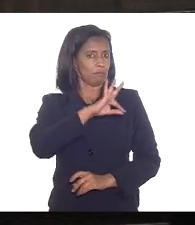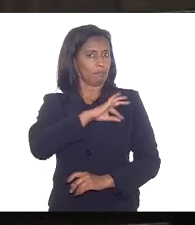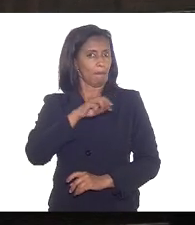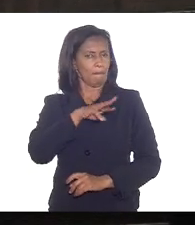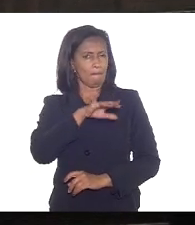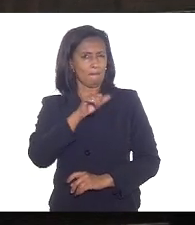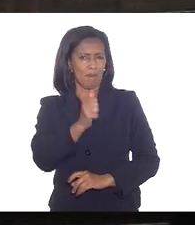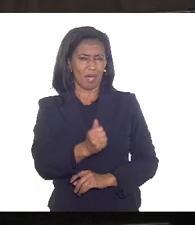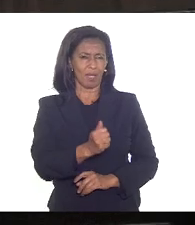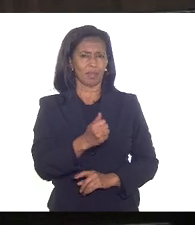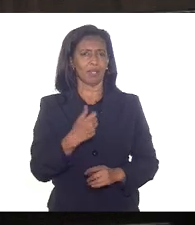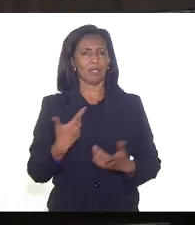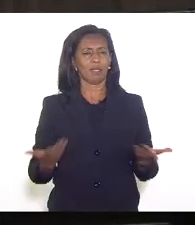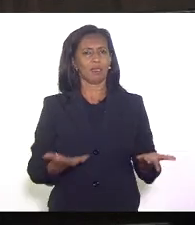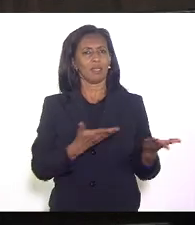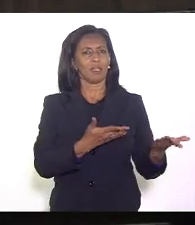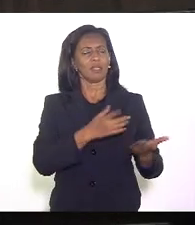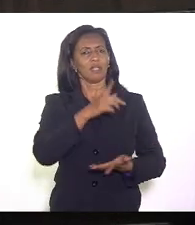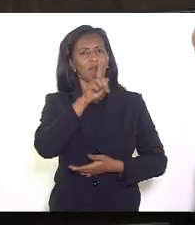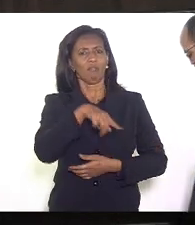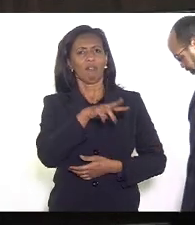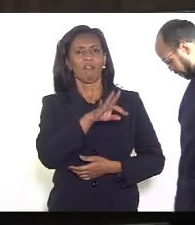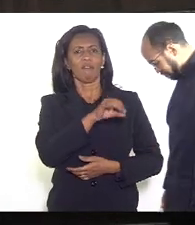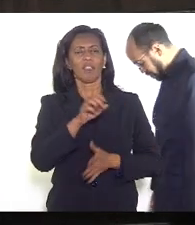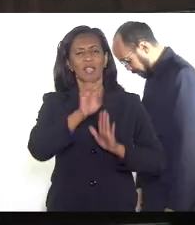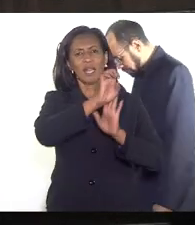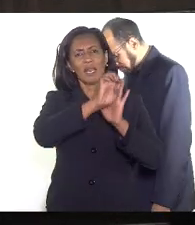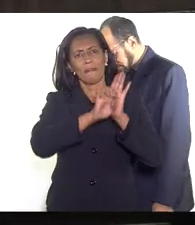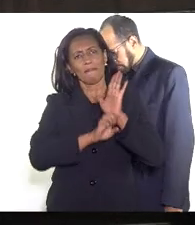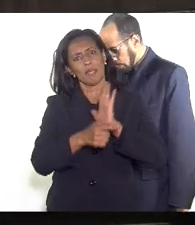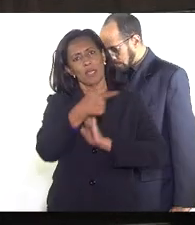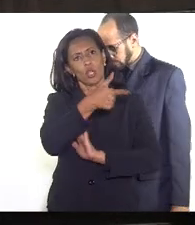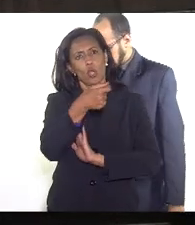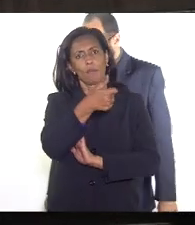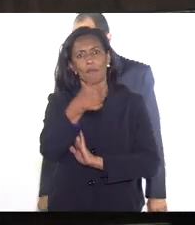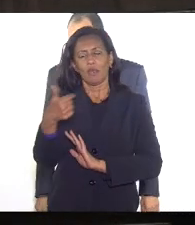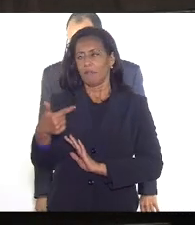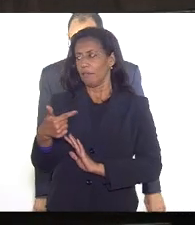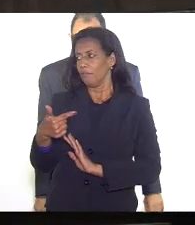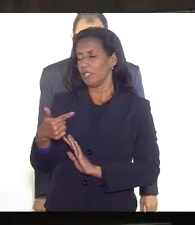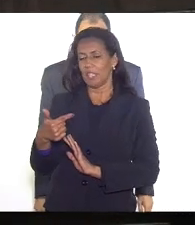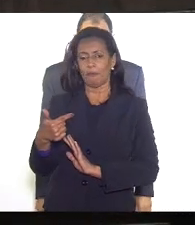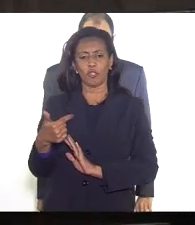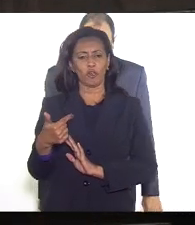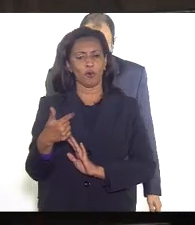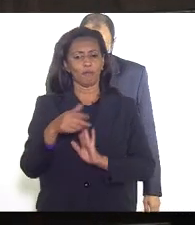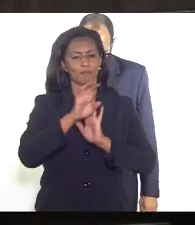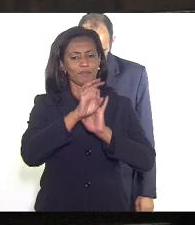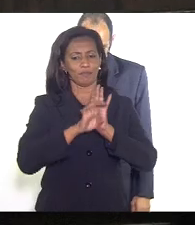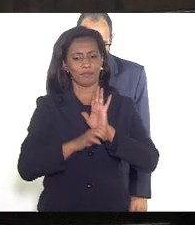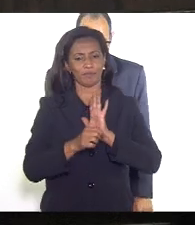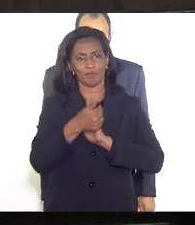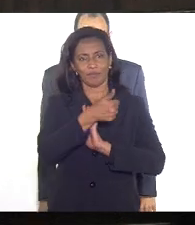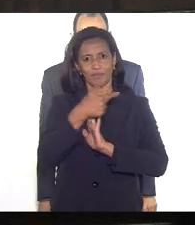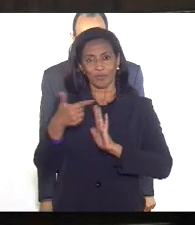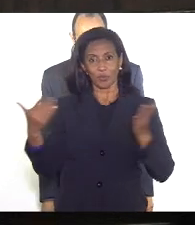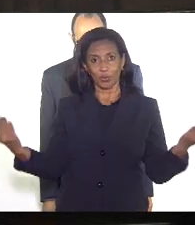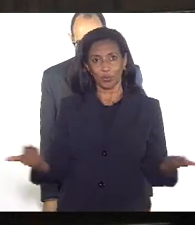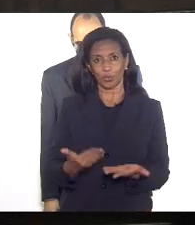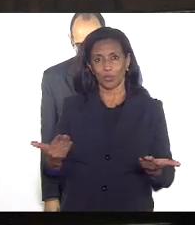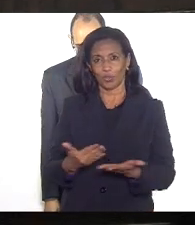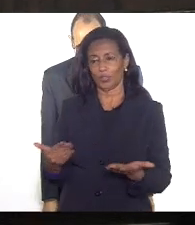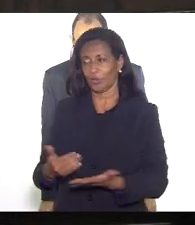Rocha que derruba que ela emenda de 2012 aquele membro de 2012